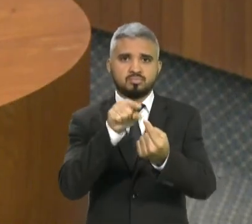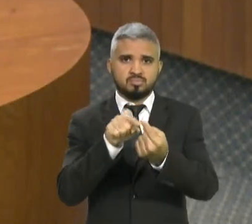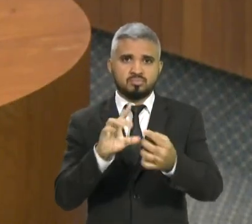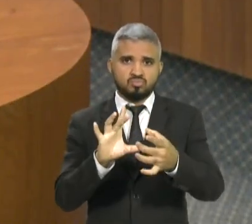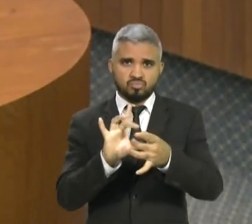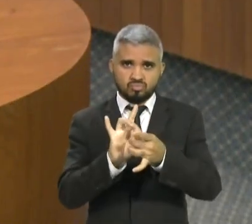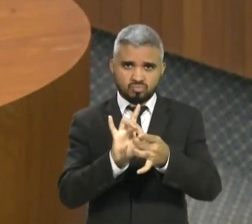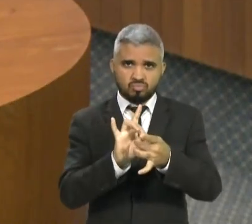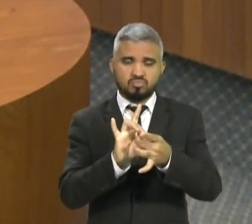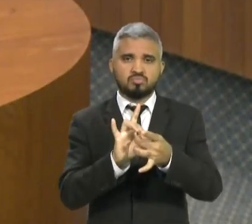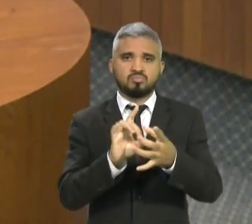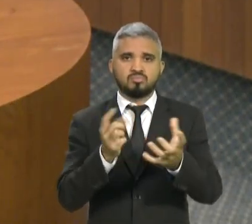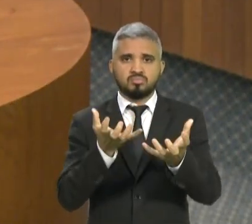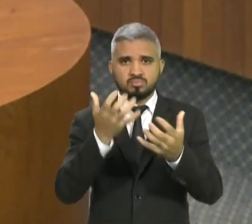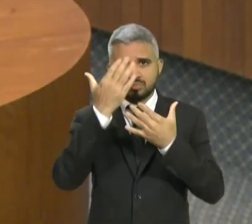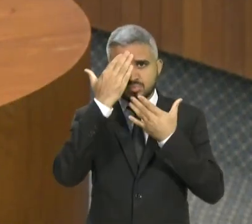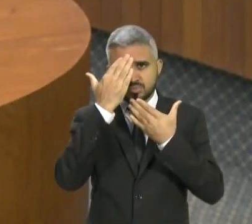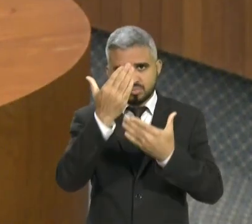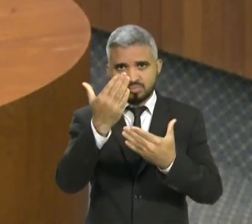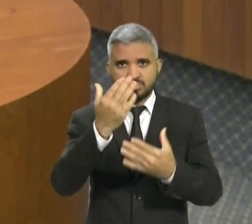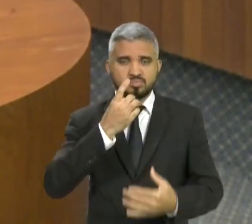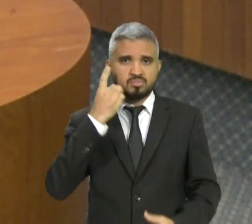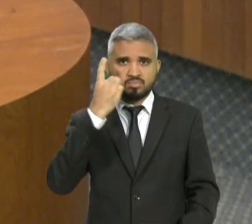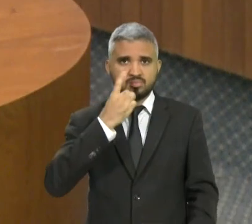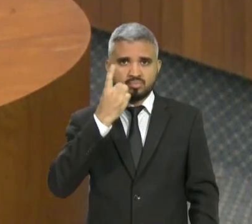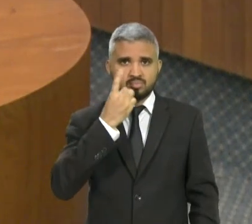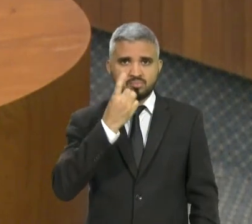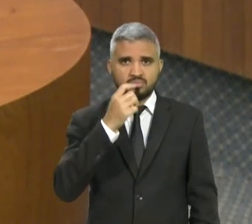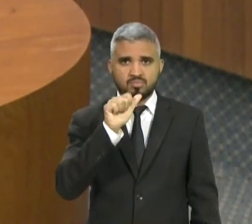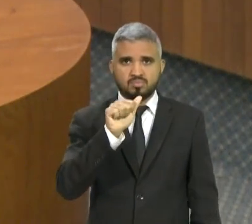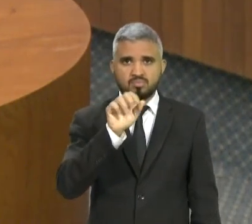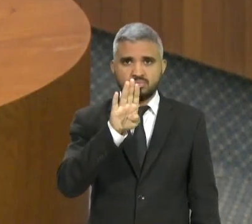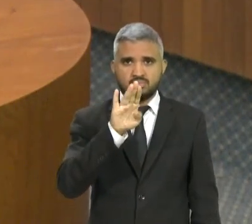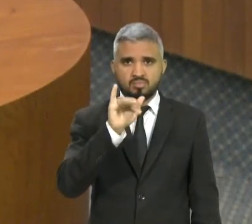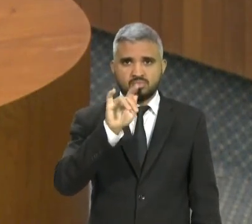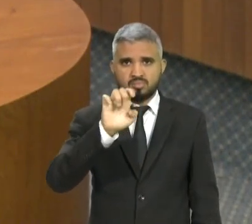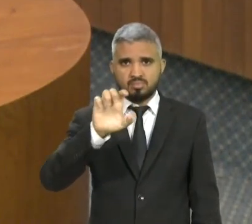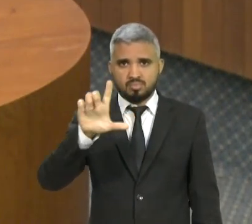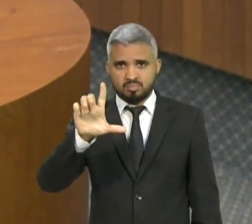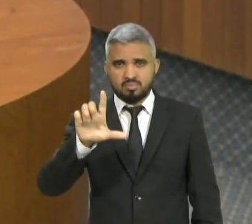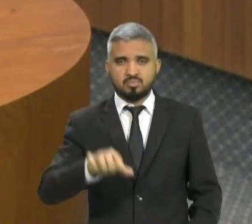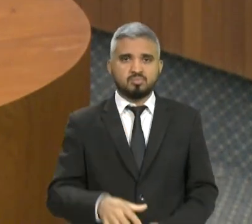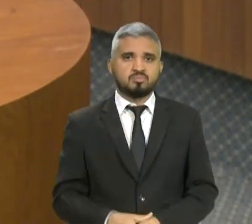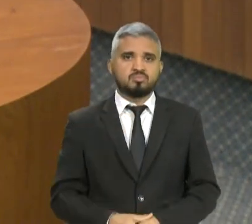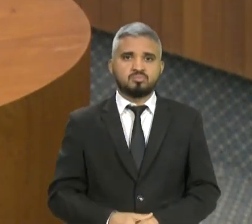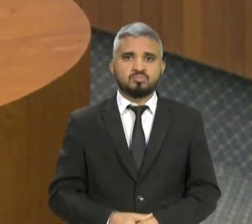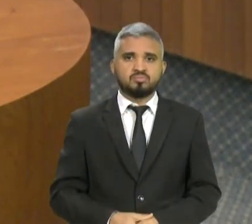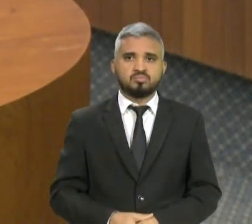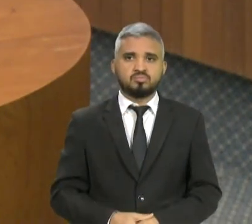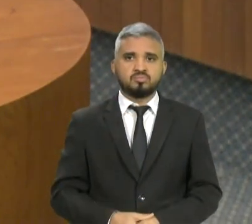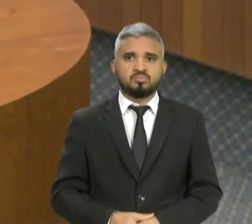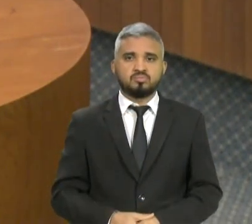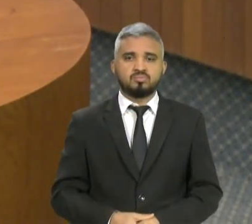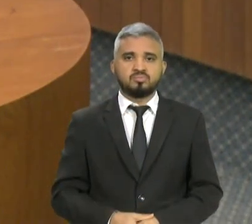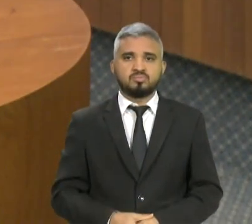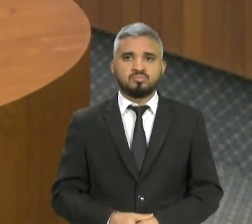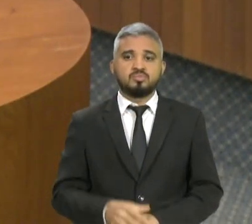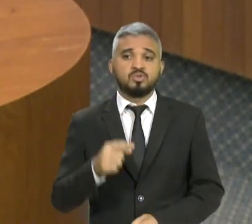quero agradecer muito à deputada Abigail por ser sensível. Nós que já temos filhos, um filho especial, nós já